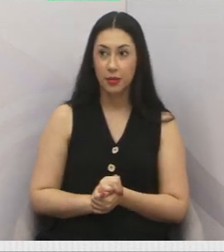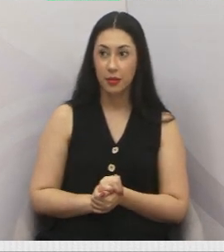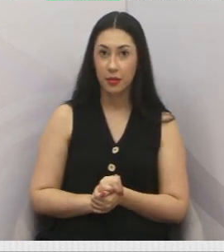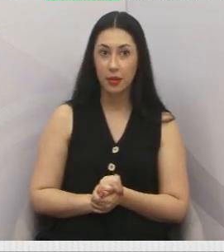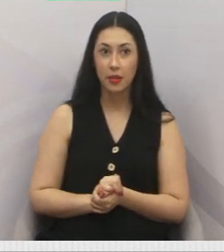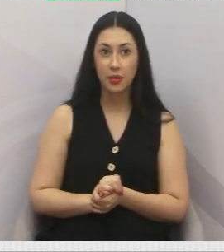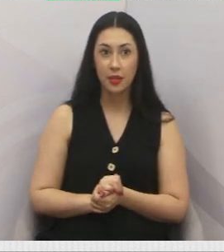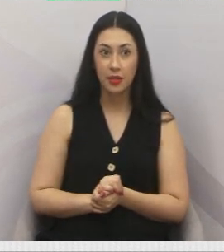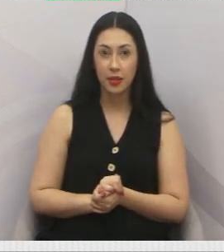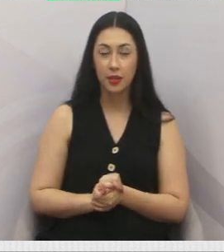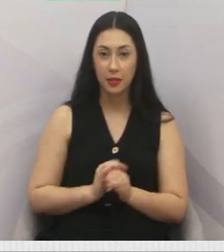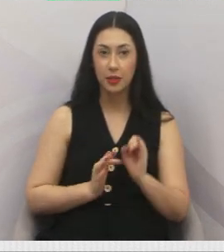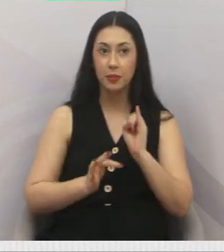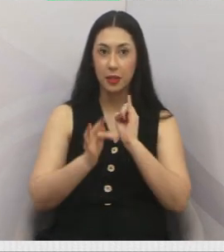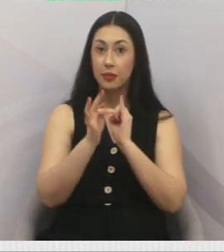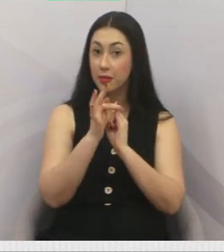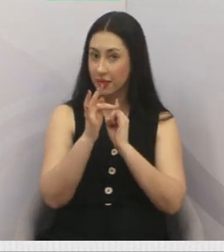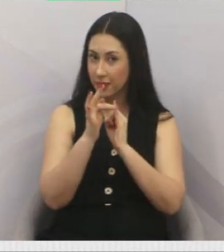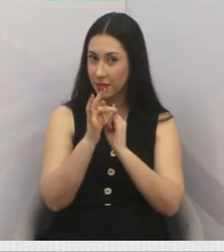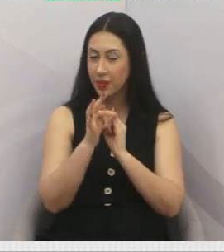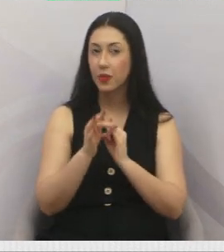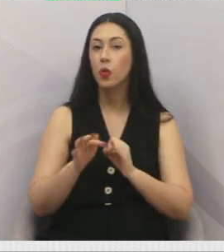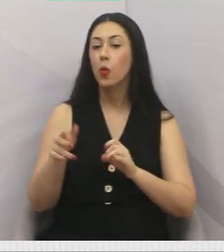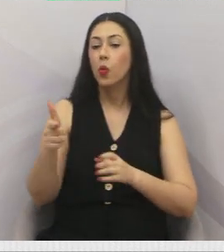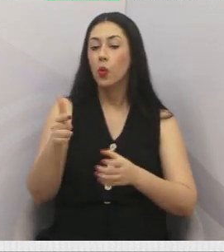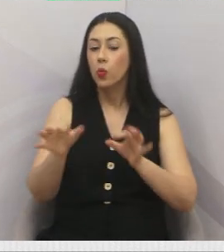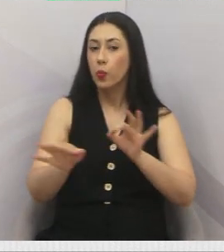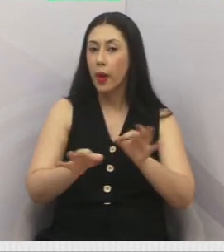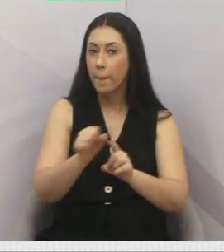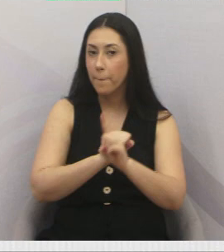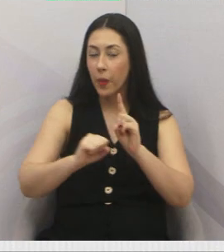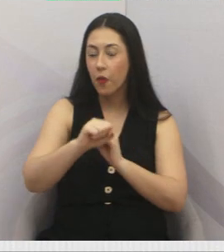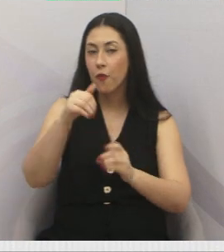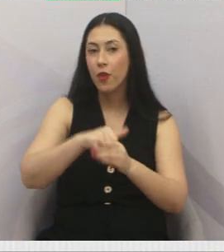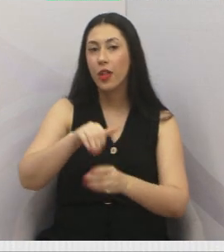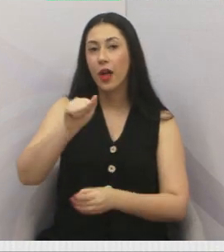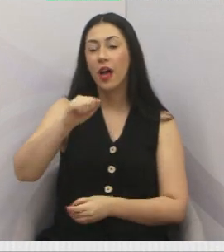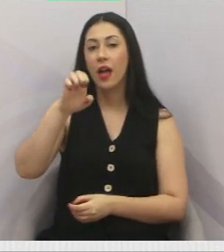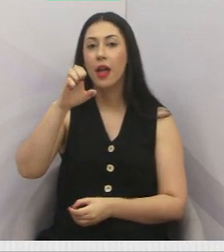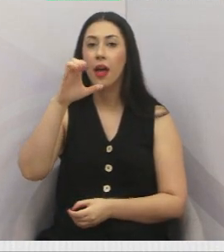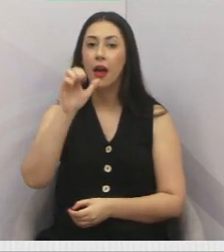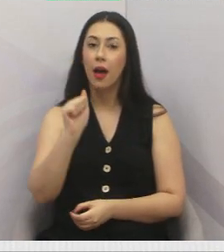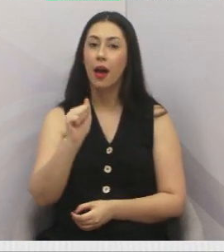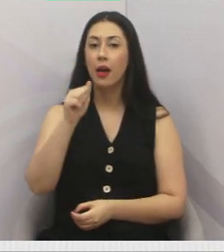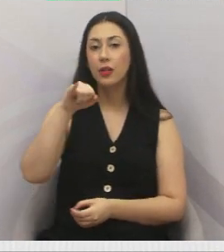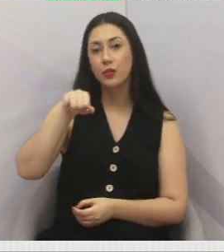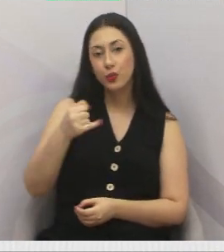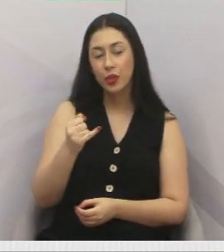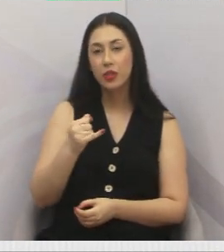Federal, Organização da Sociedade Civil, um voto para a AEAJ, Associação dos Engenheiros e Arquitetos.